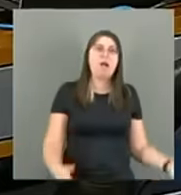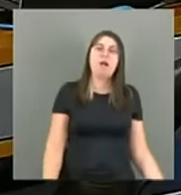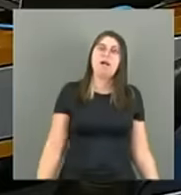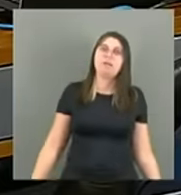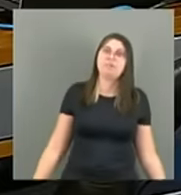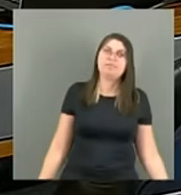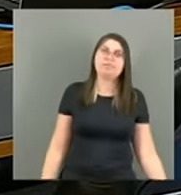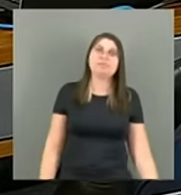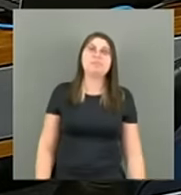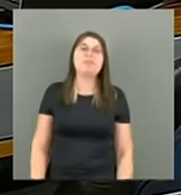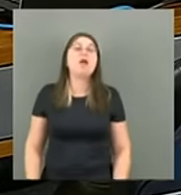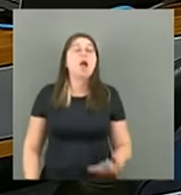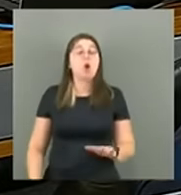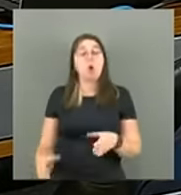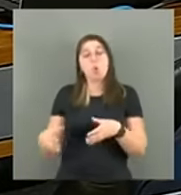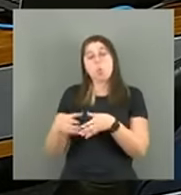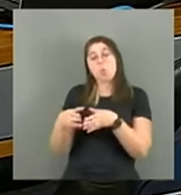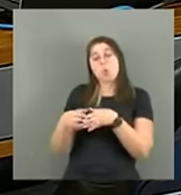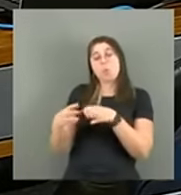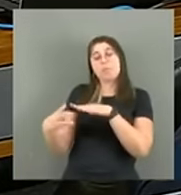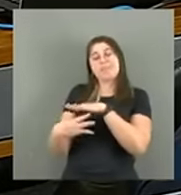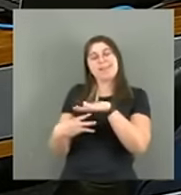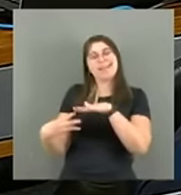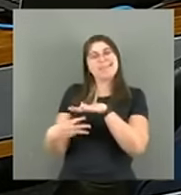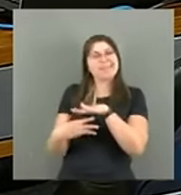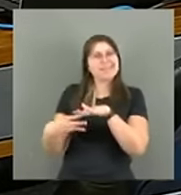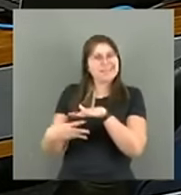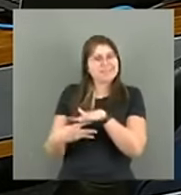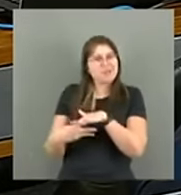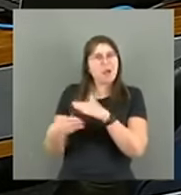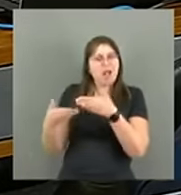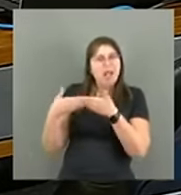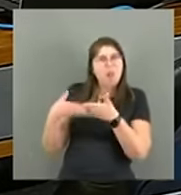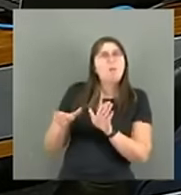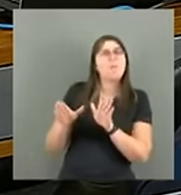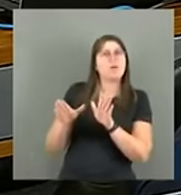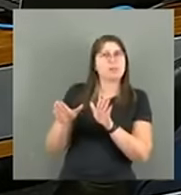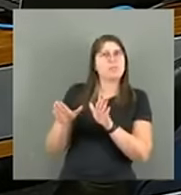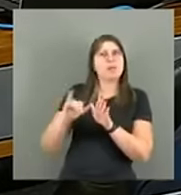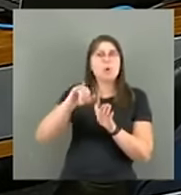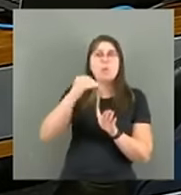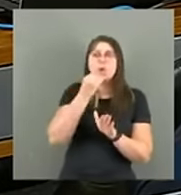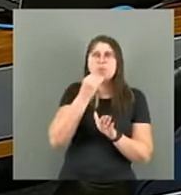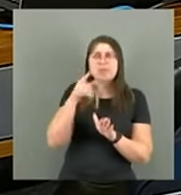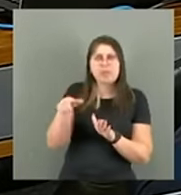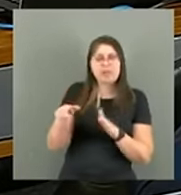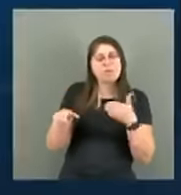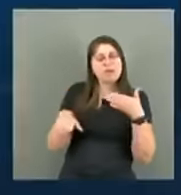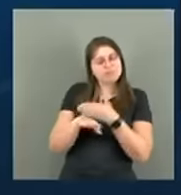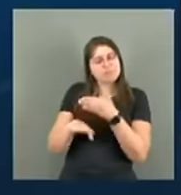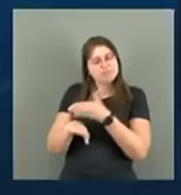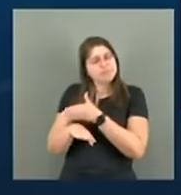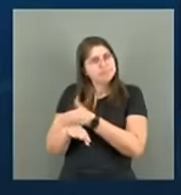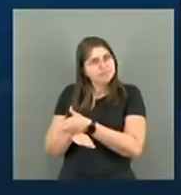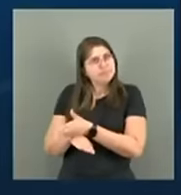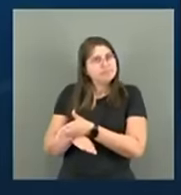terceirização dos clubes, é uma porta aberta para essas células?